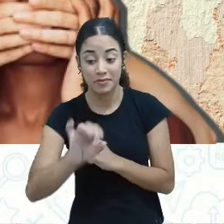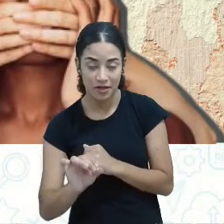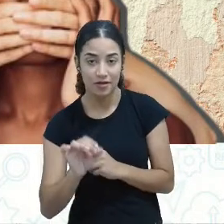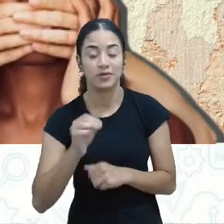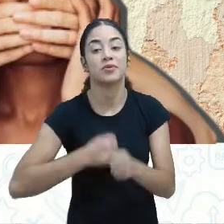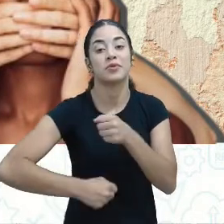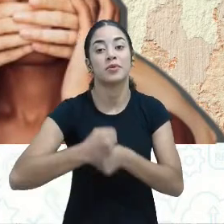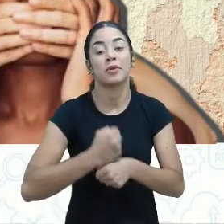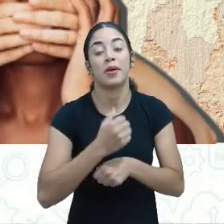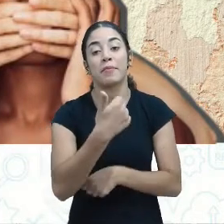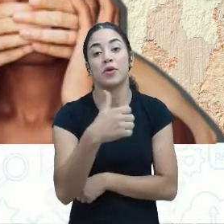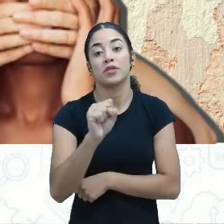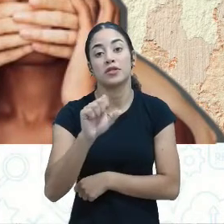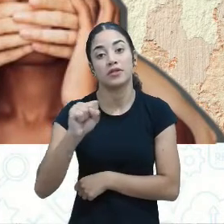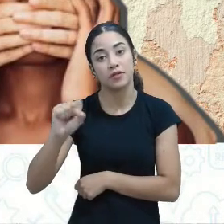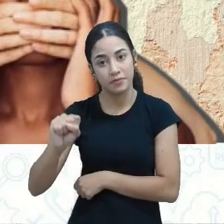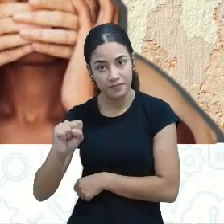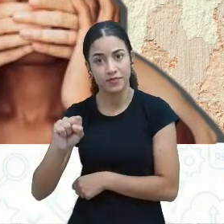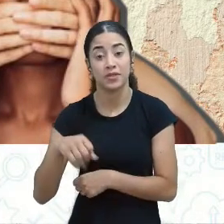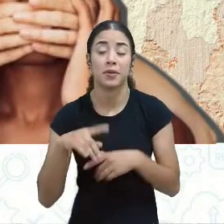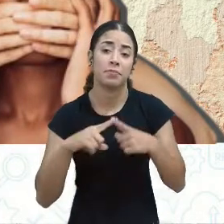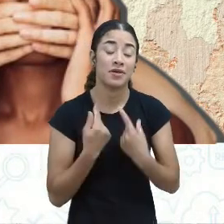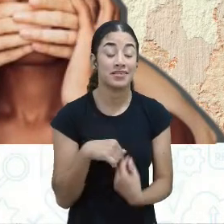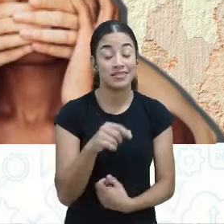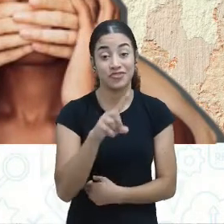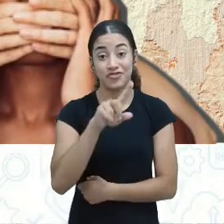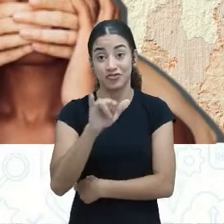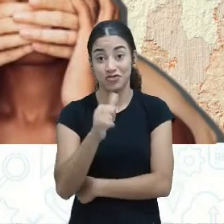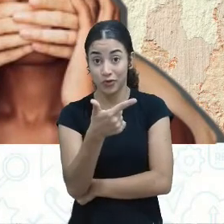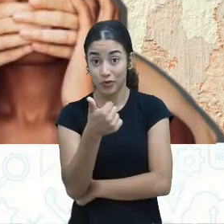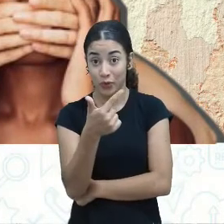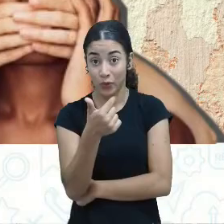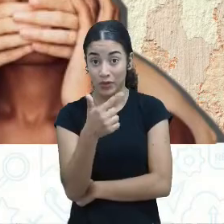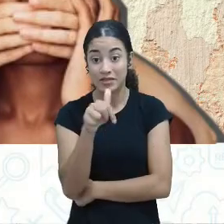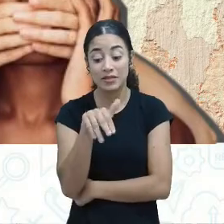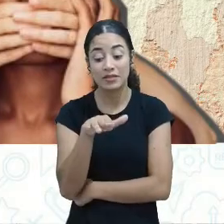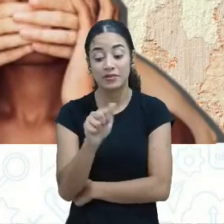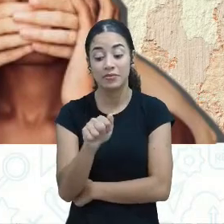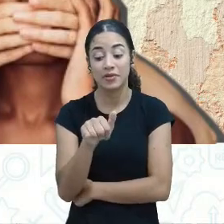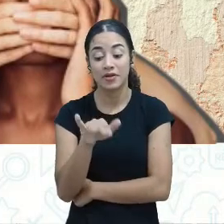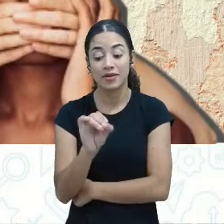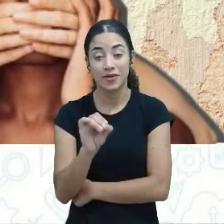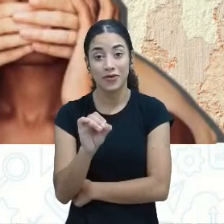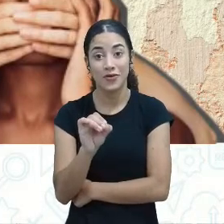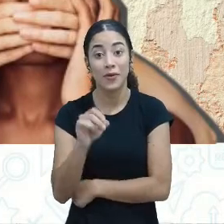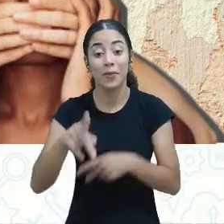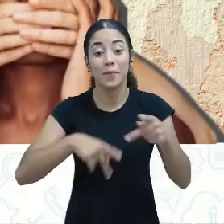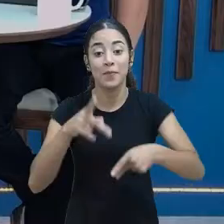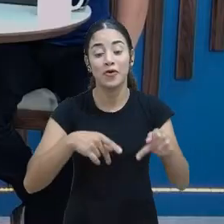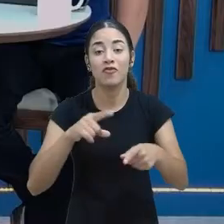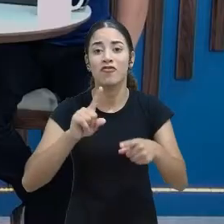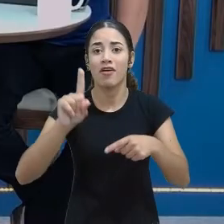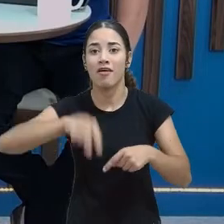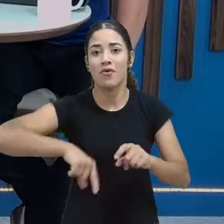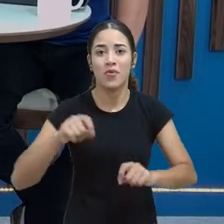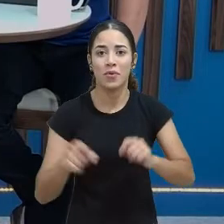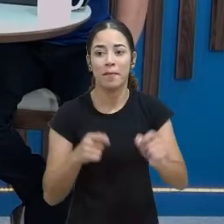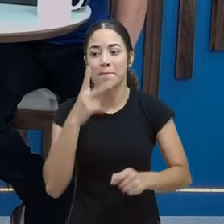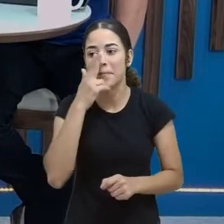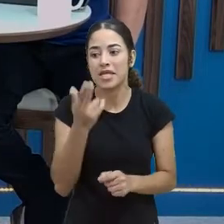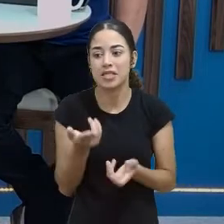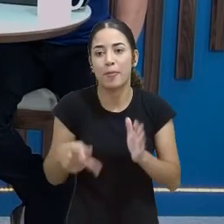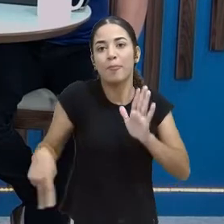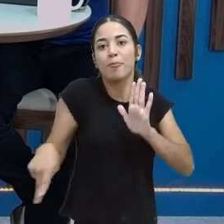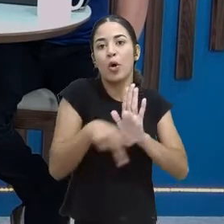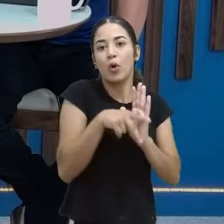entanto, professor, no dia 12 de maio, esses povos eles eram tidos como propriedade dos seus senhores. Sim.